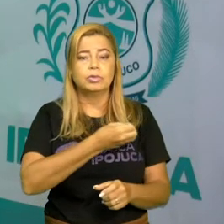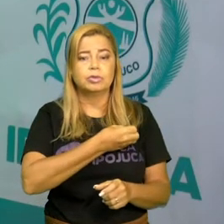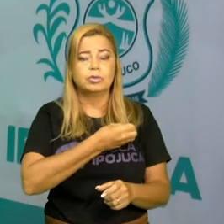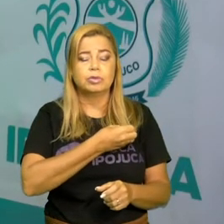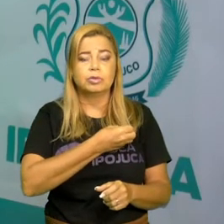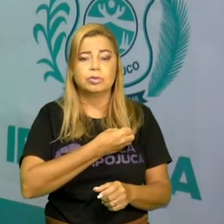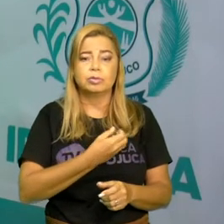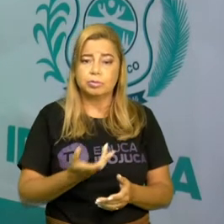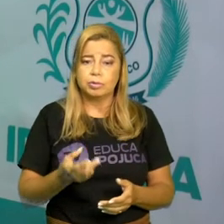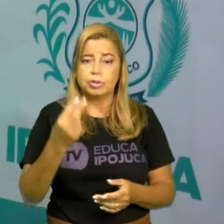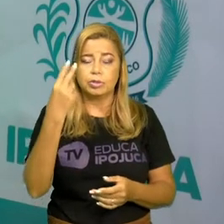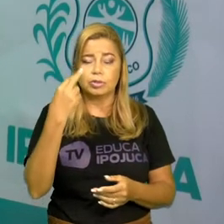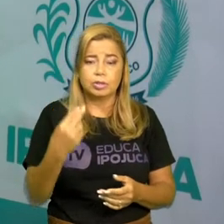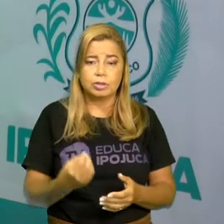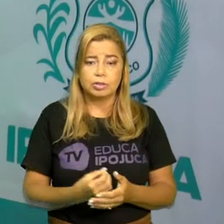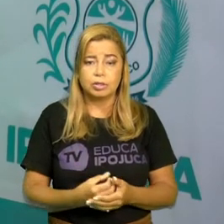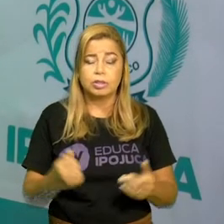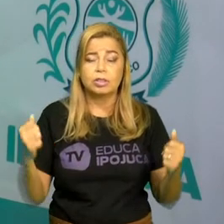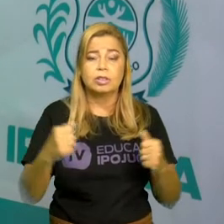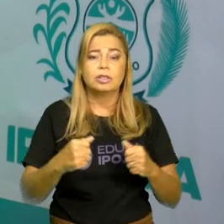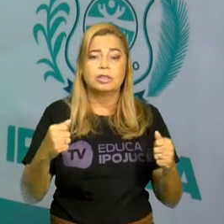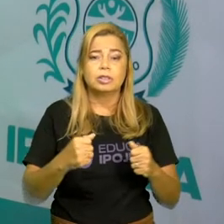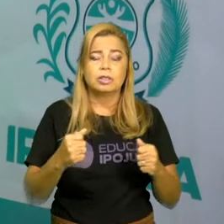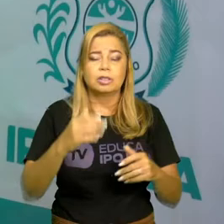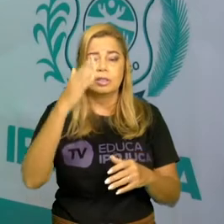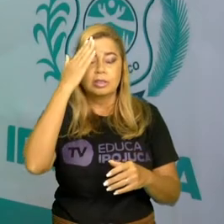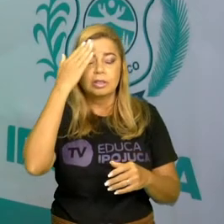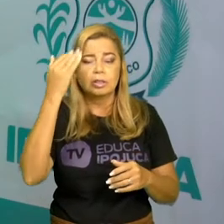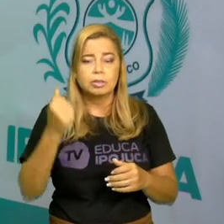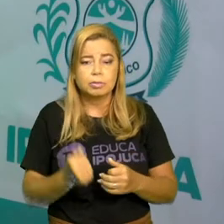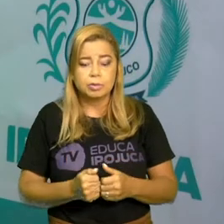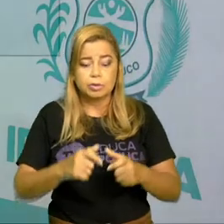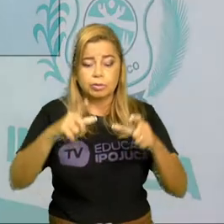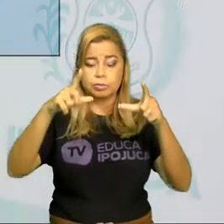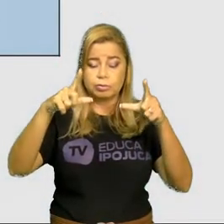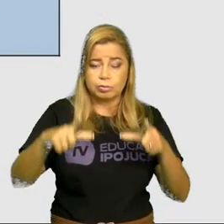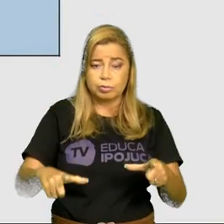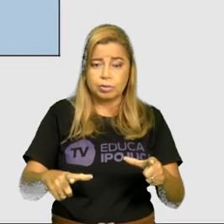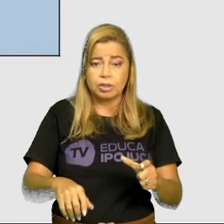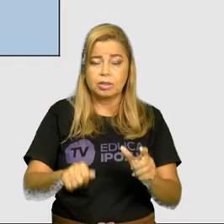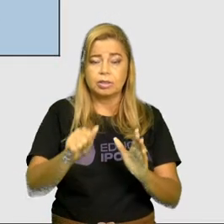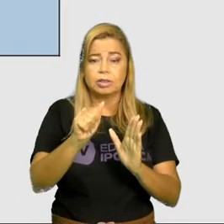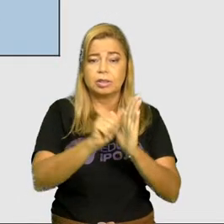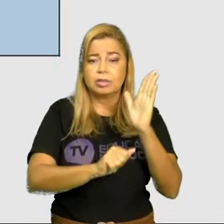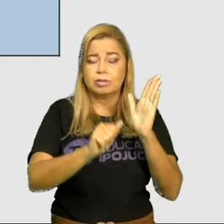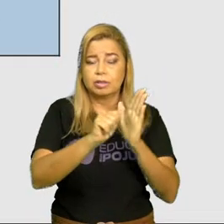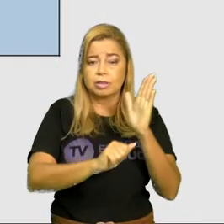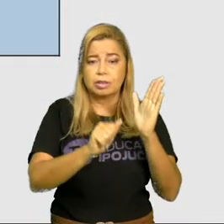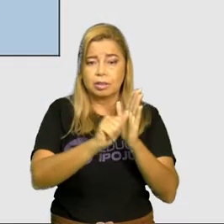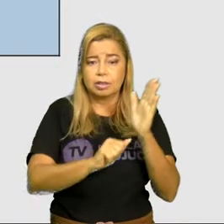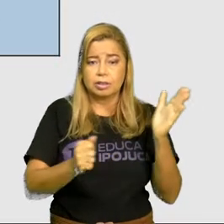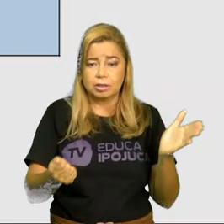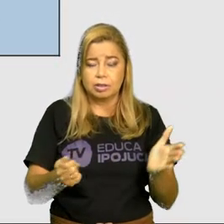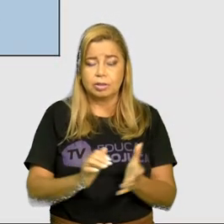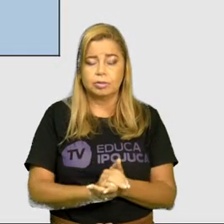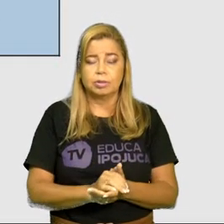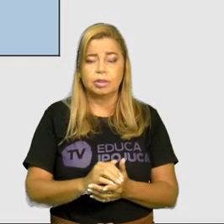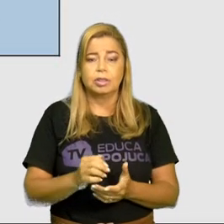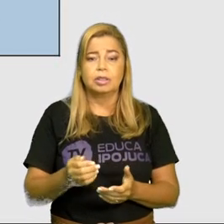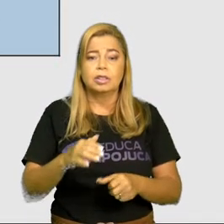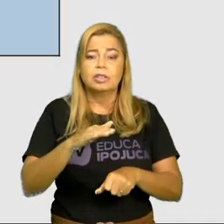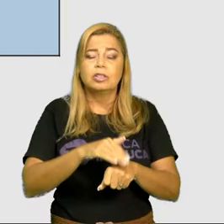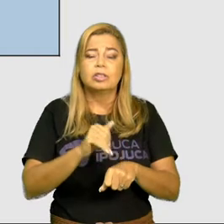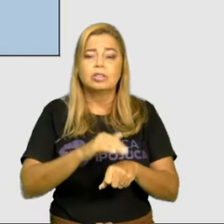posição de cada algarismo ocupa na chamada na chamada de chamada de classe